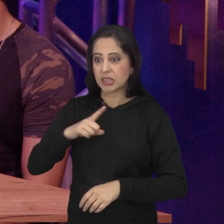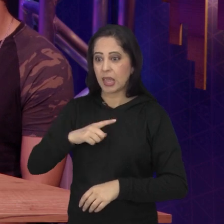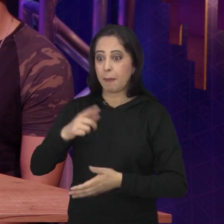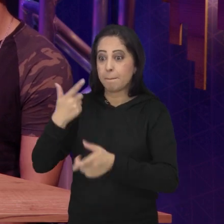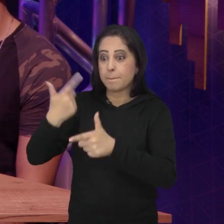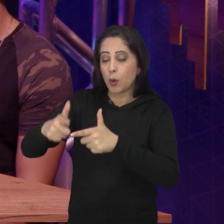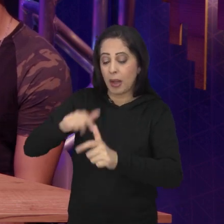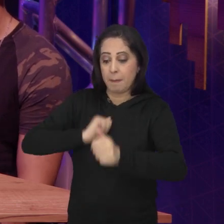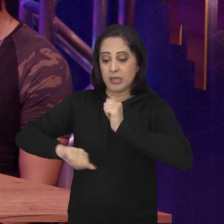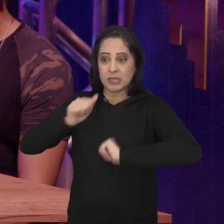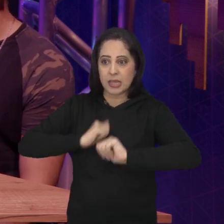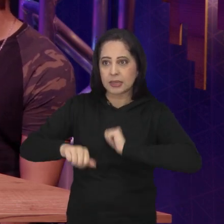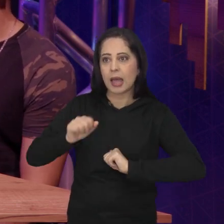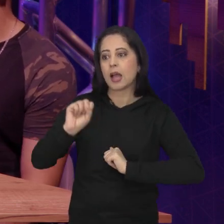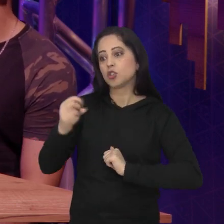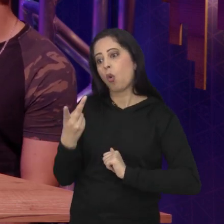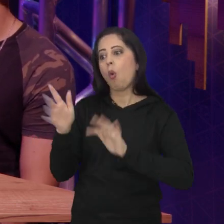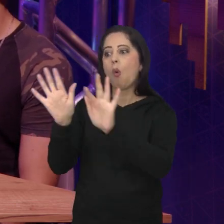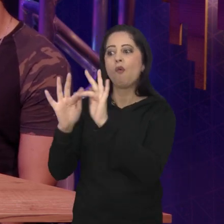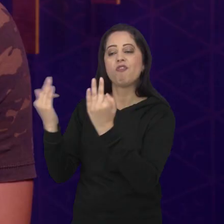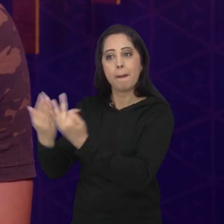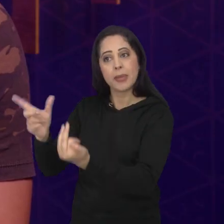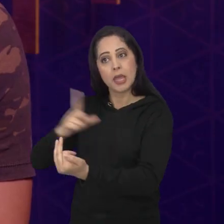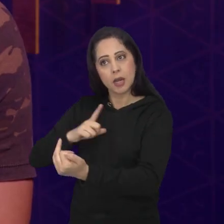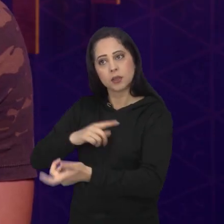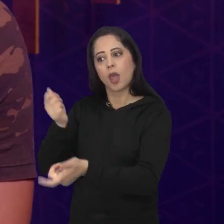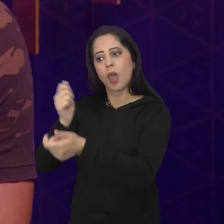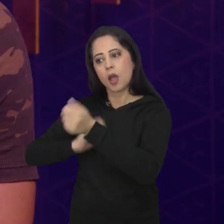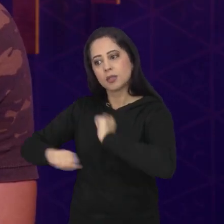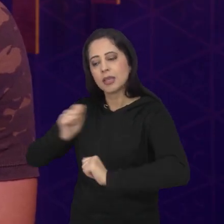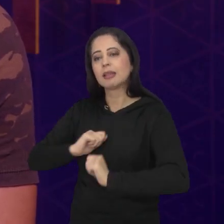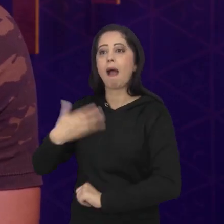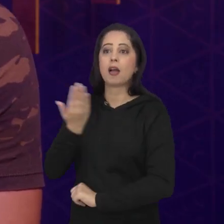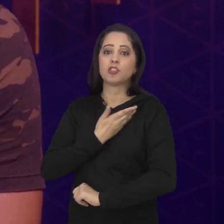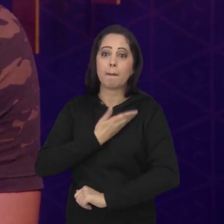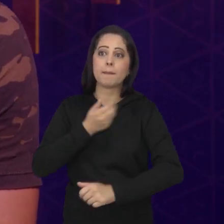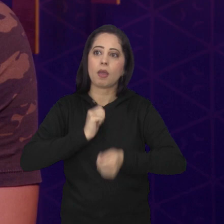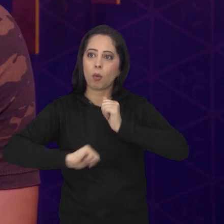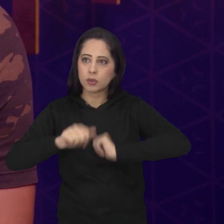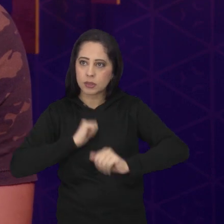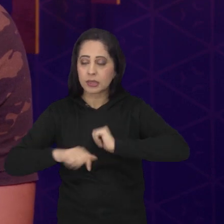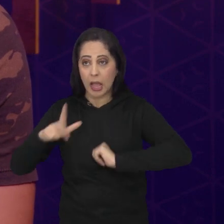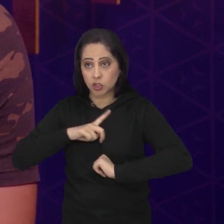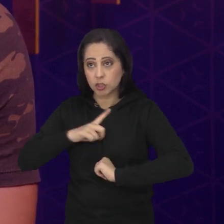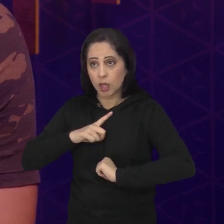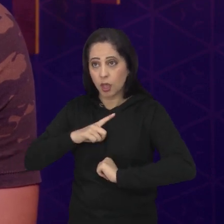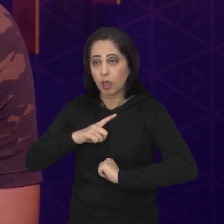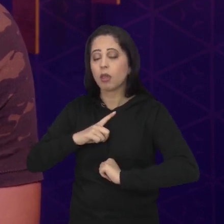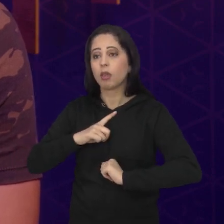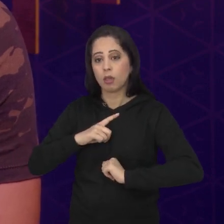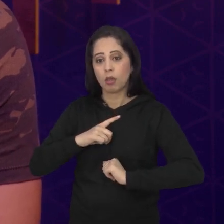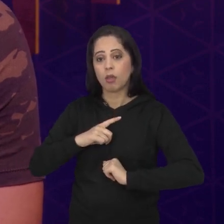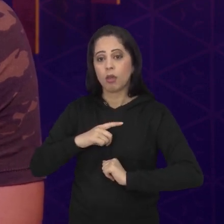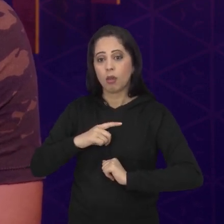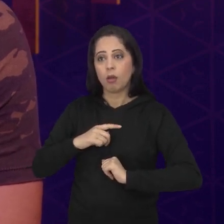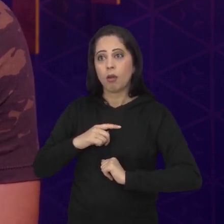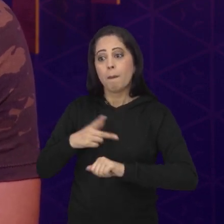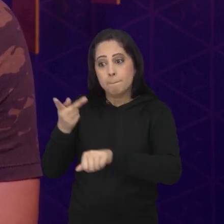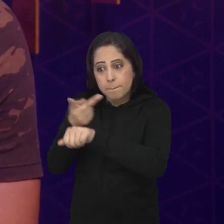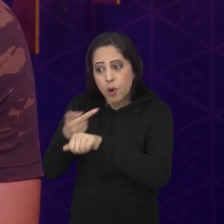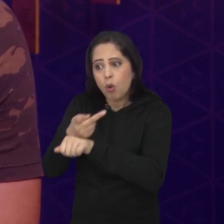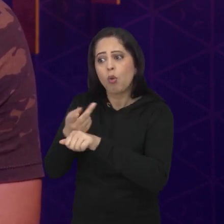de ansiedade, ou se alguém da sua casa, ou um amigo seu passa por uma crise de ansiedade, uma